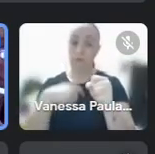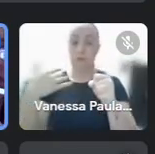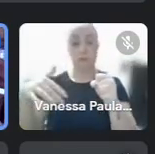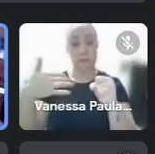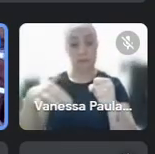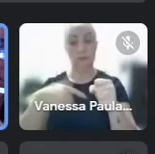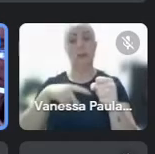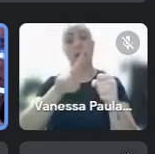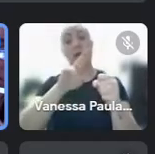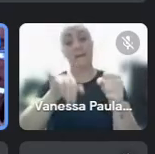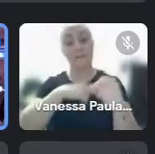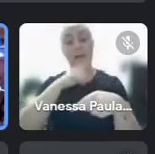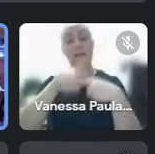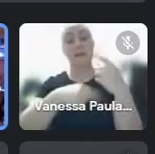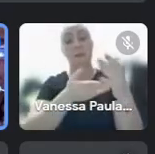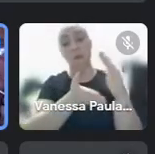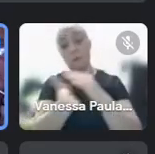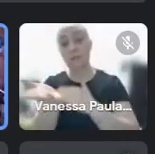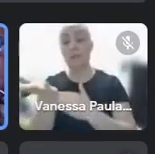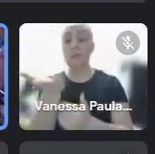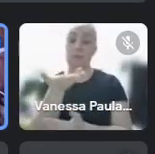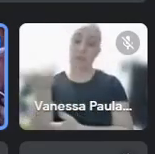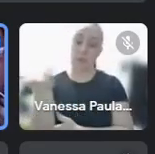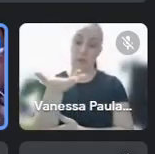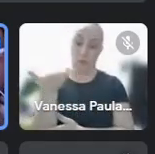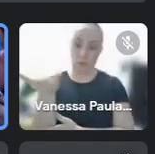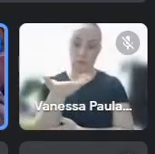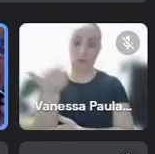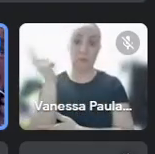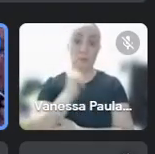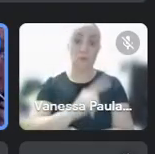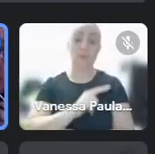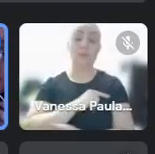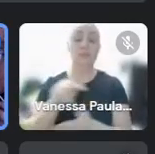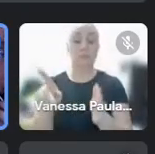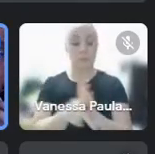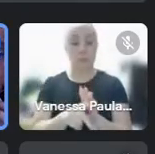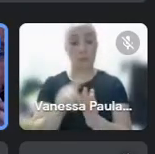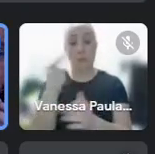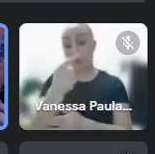poder obter a primeira líquida, de 25 ml. Pode passar.